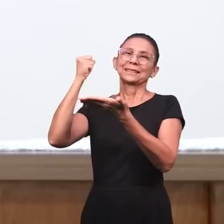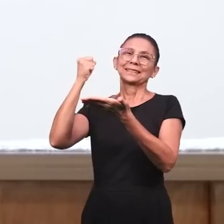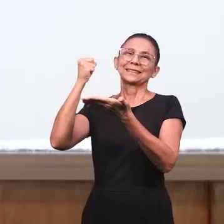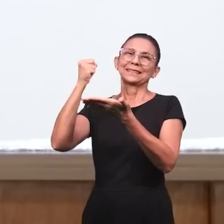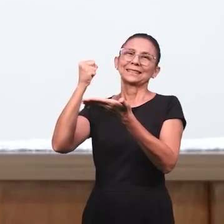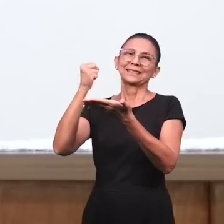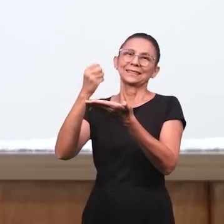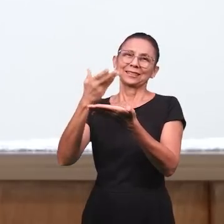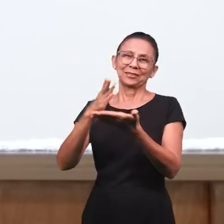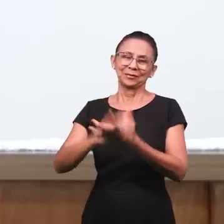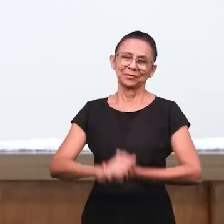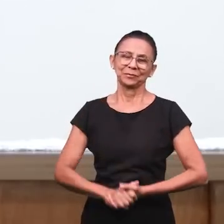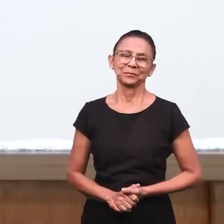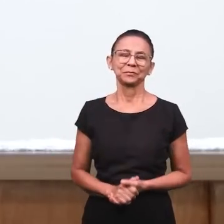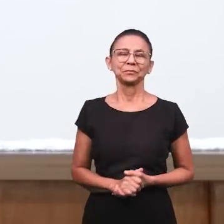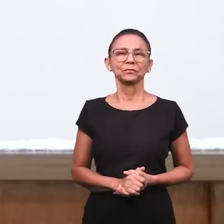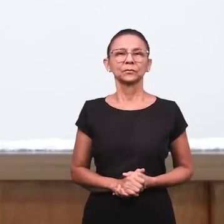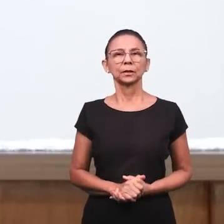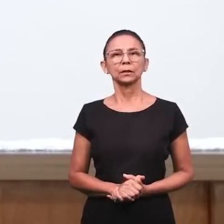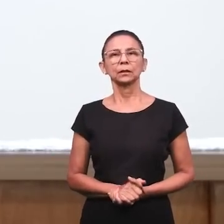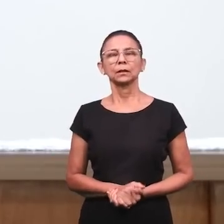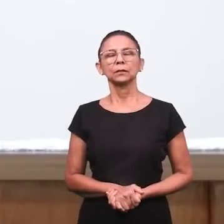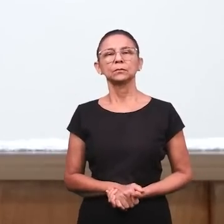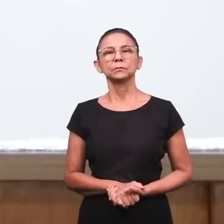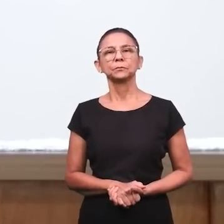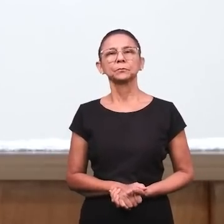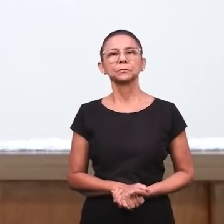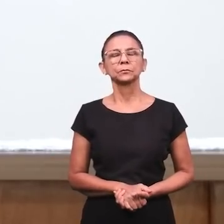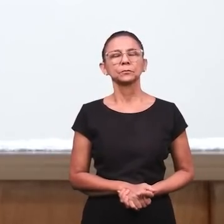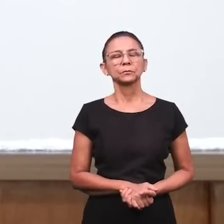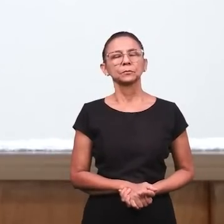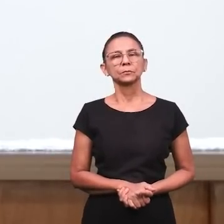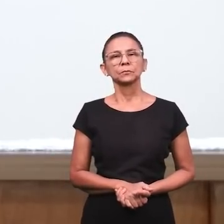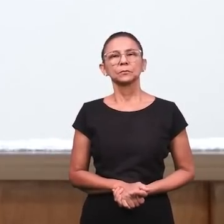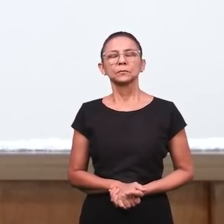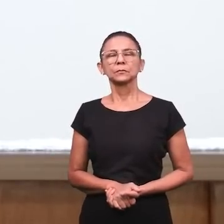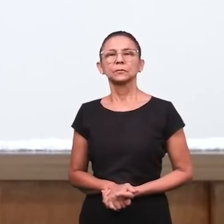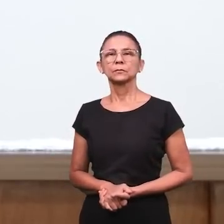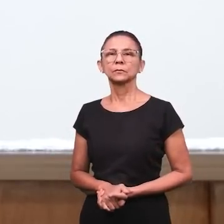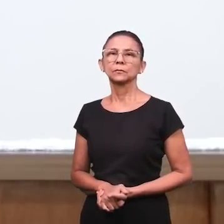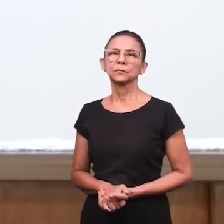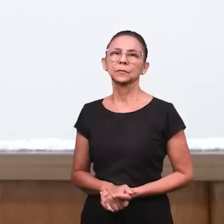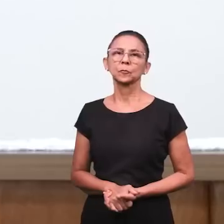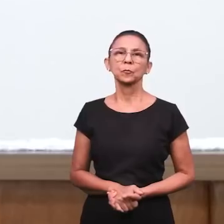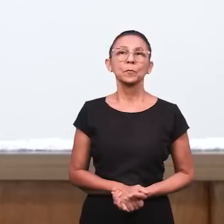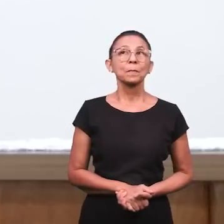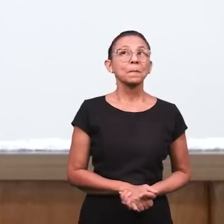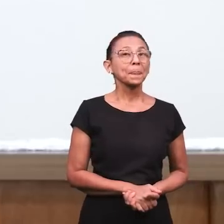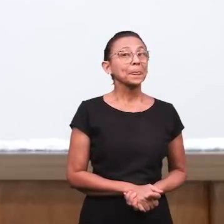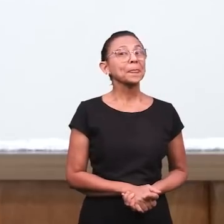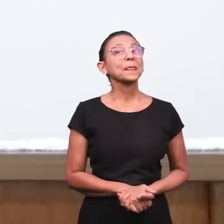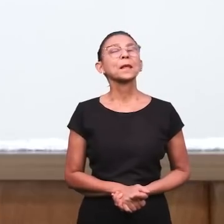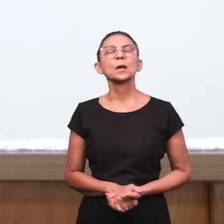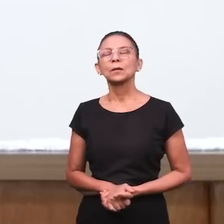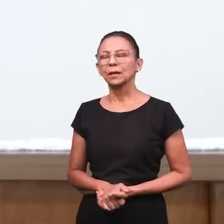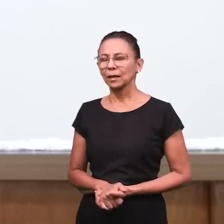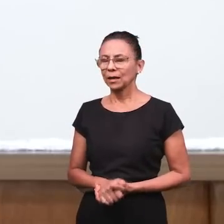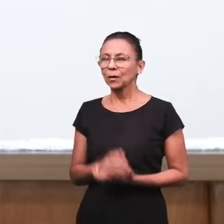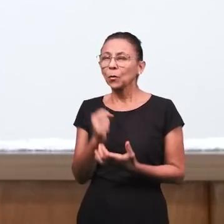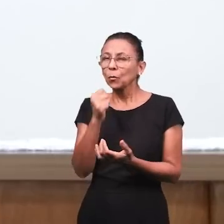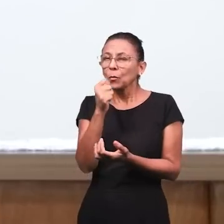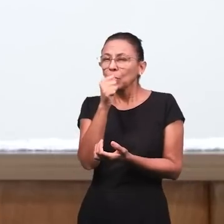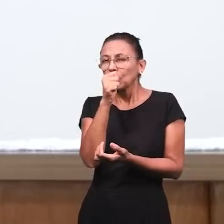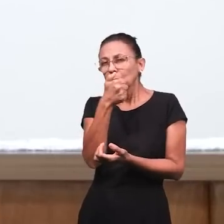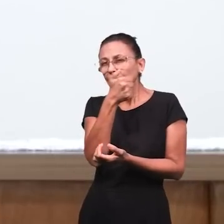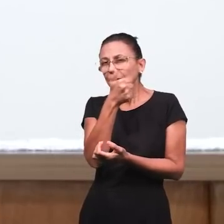fim de um dia e o início de um novo dia. Então, entendemos que está perto do fim